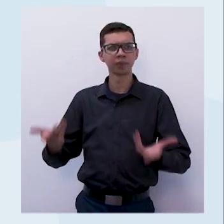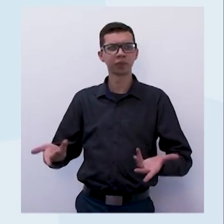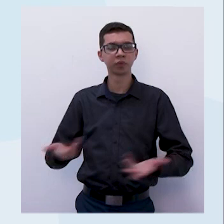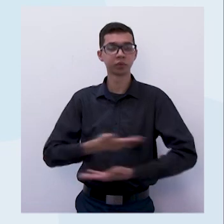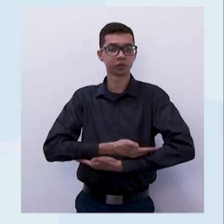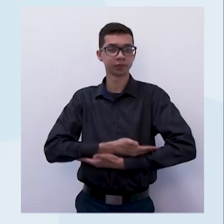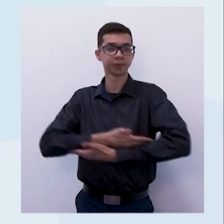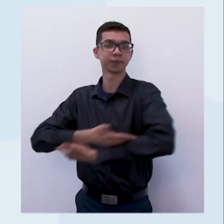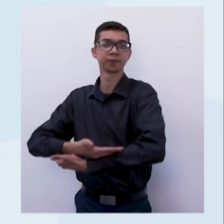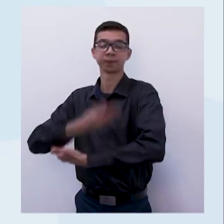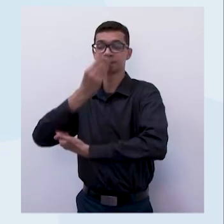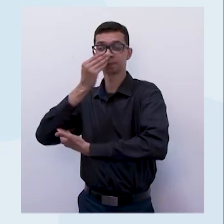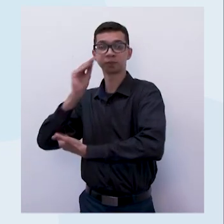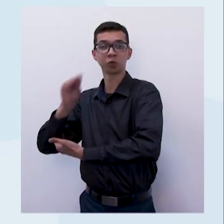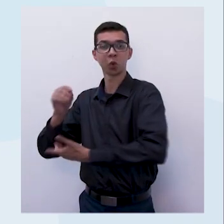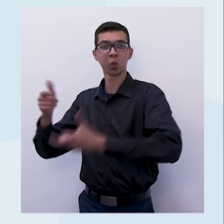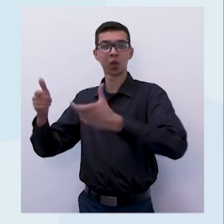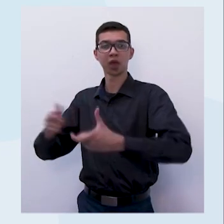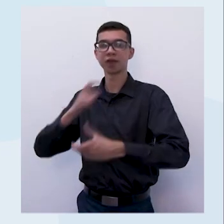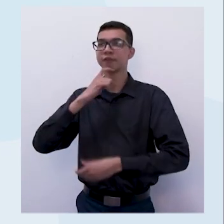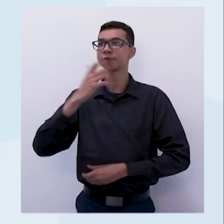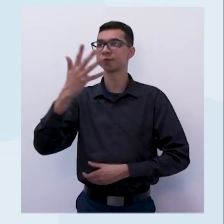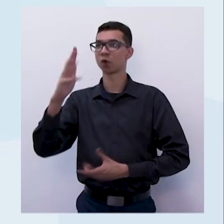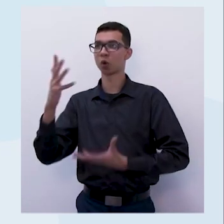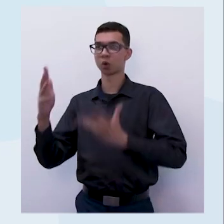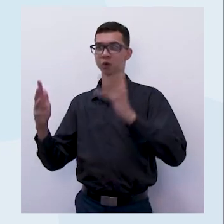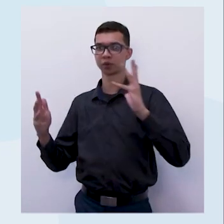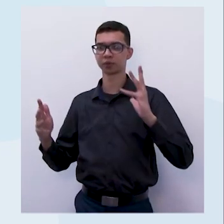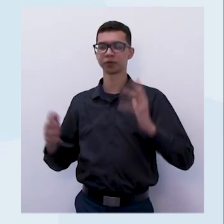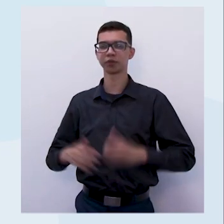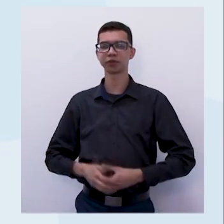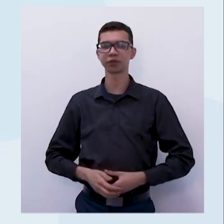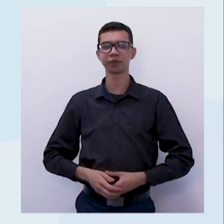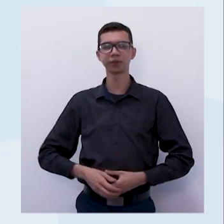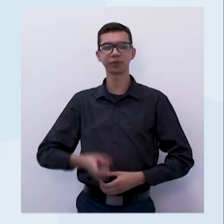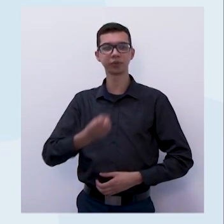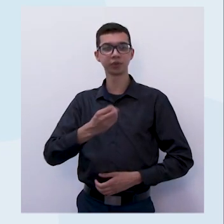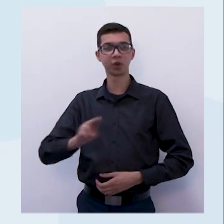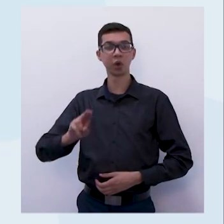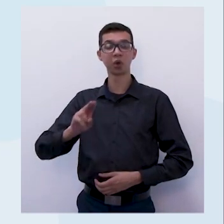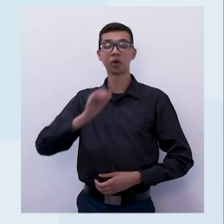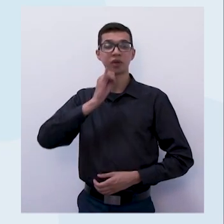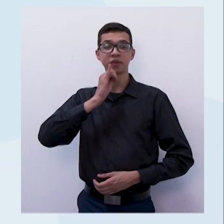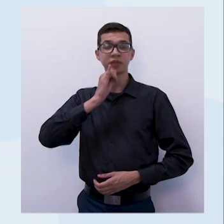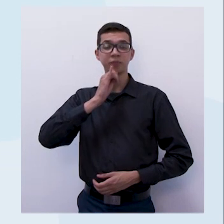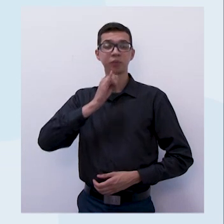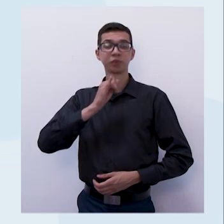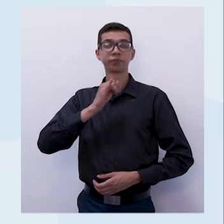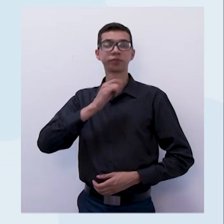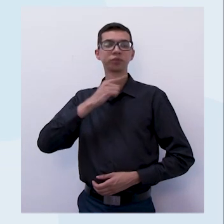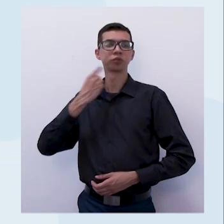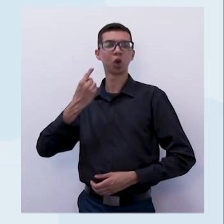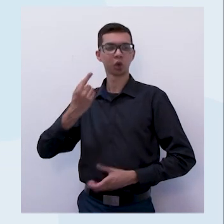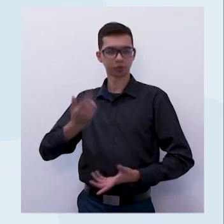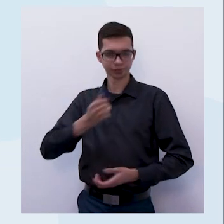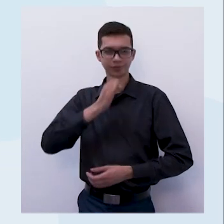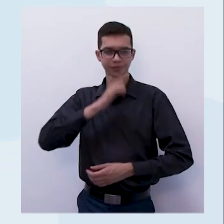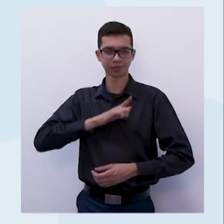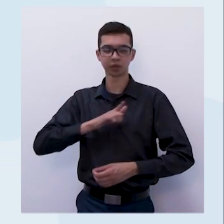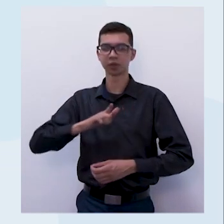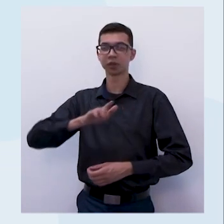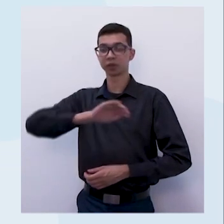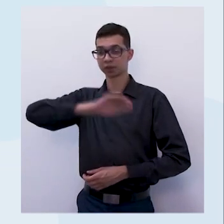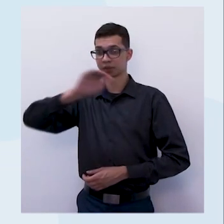ele era abandonado numa floresta, ou ele era lançado num penhasco. O bebê era literalmente descartado. E